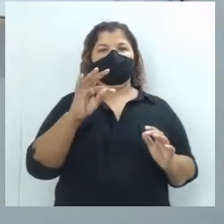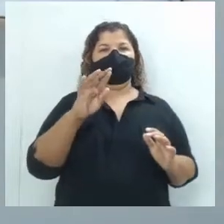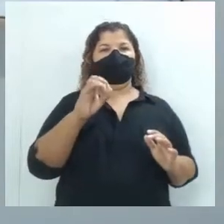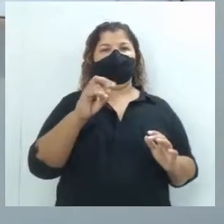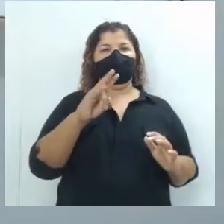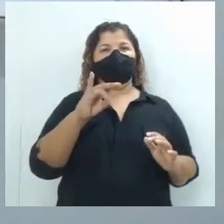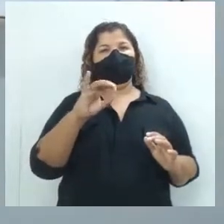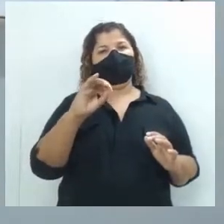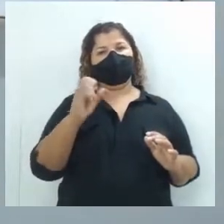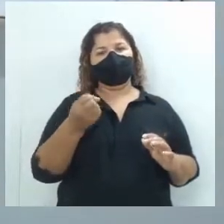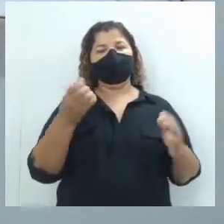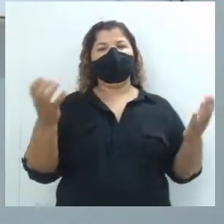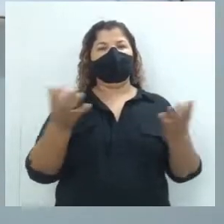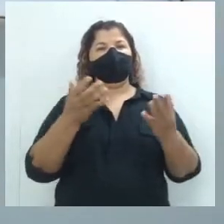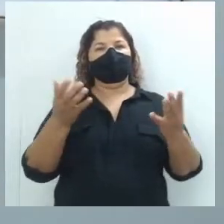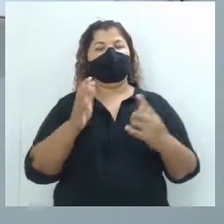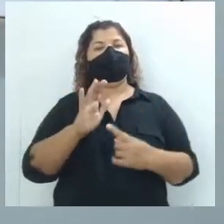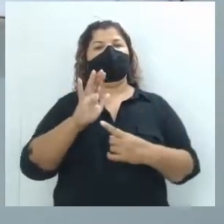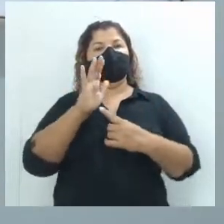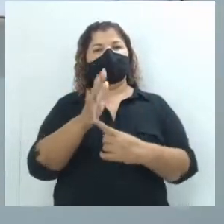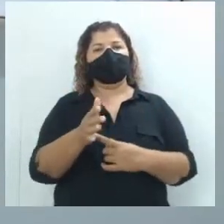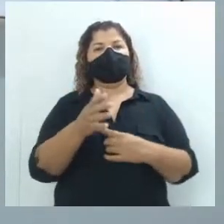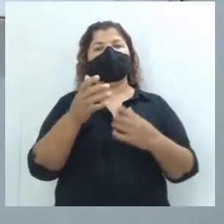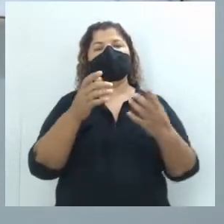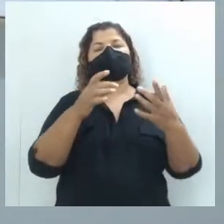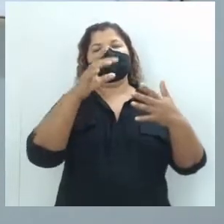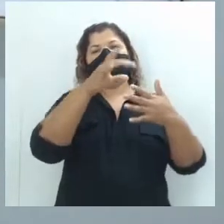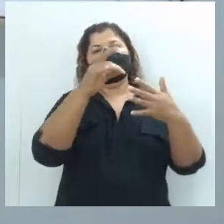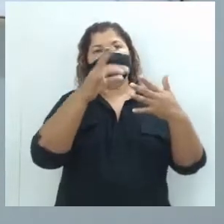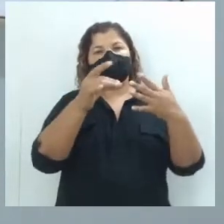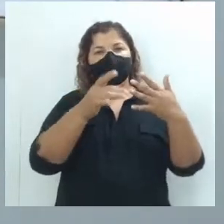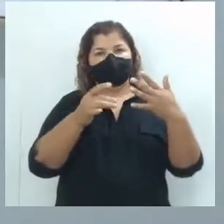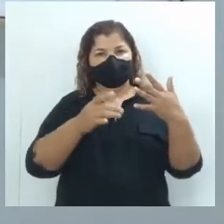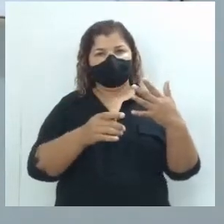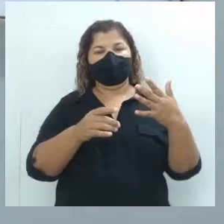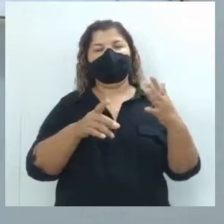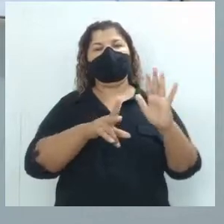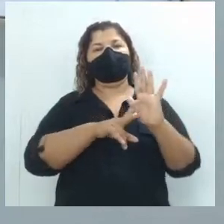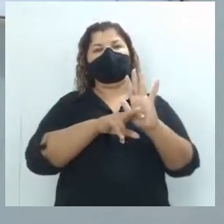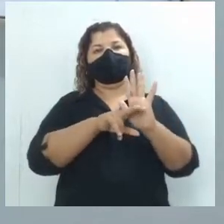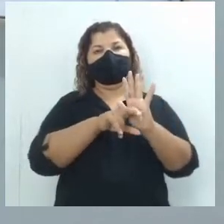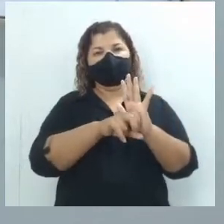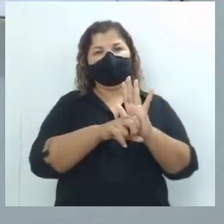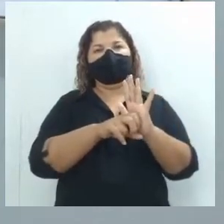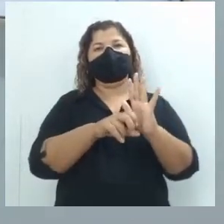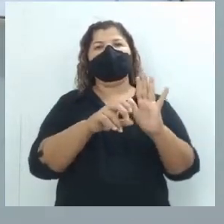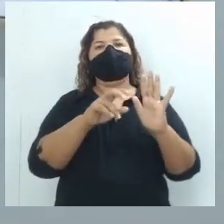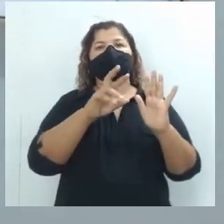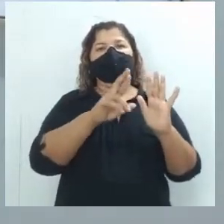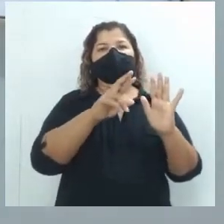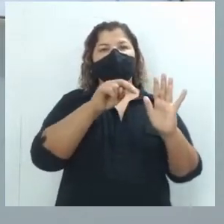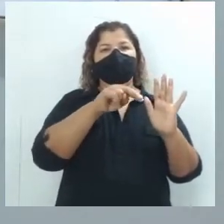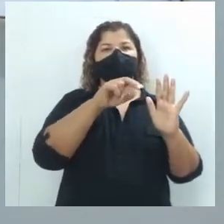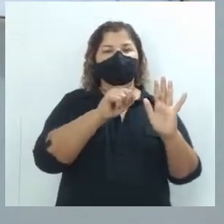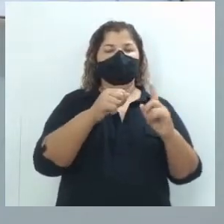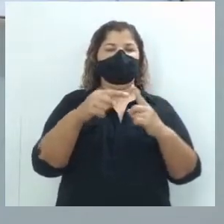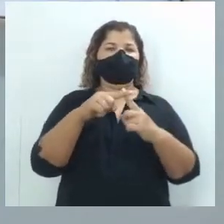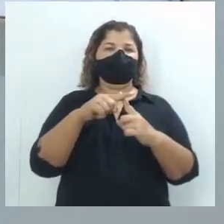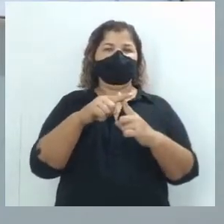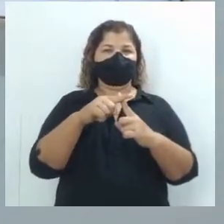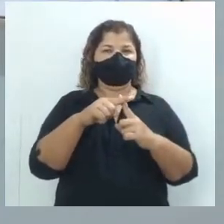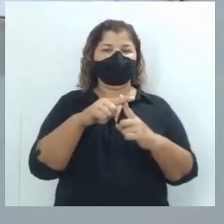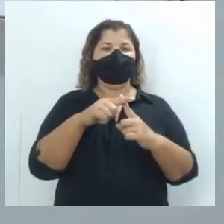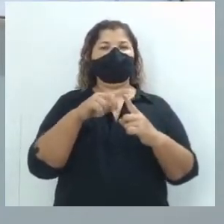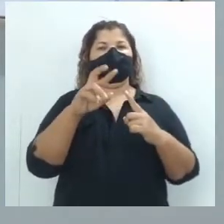vai ver de forma bem específica o danado do vírus de RNA